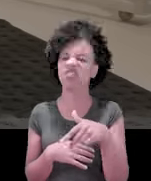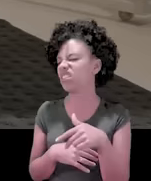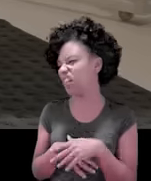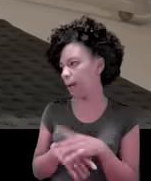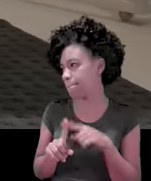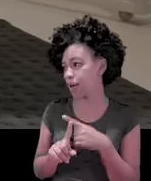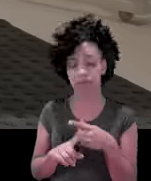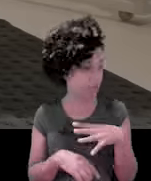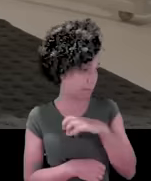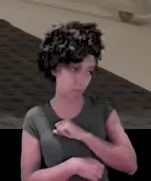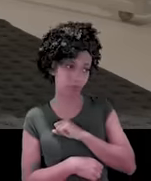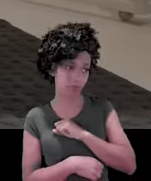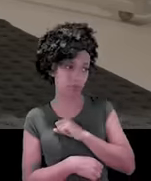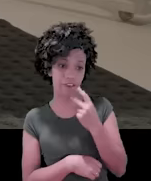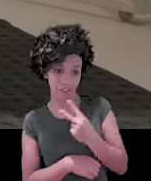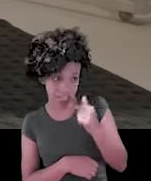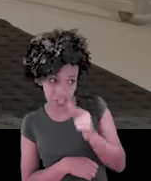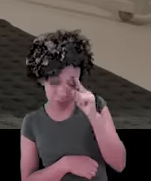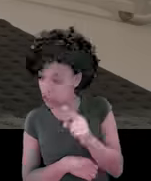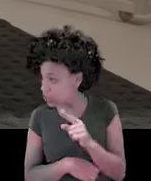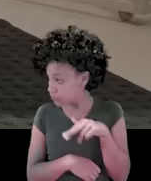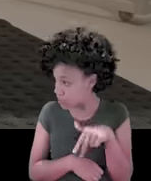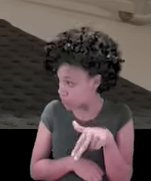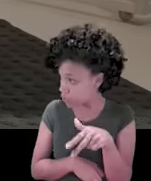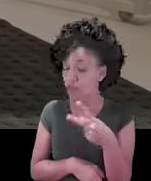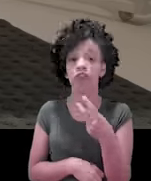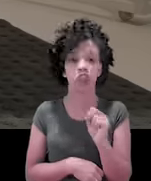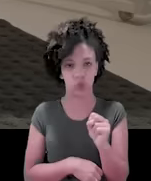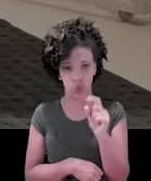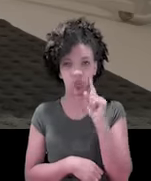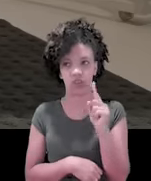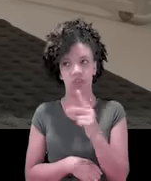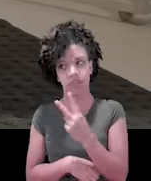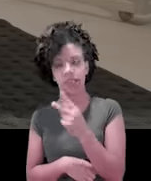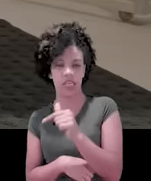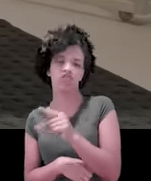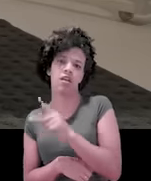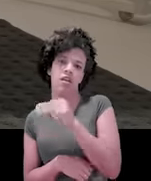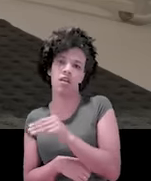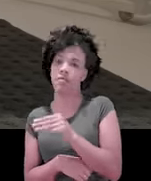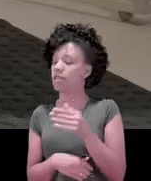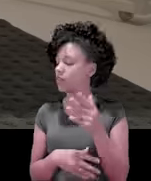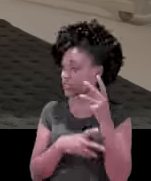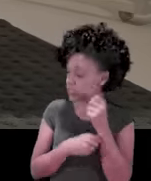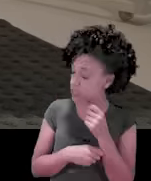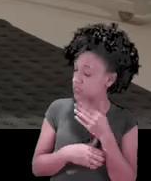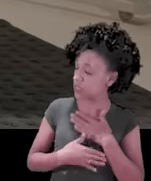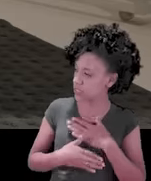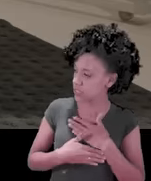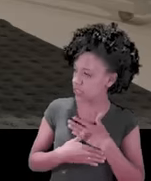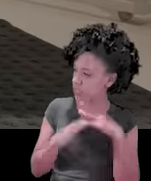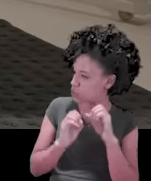almoço para mim amor ela 27 dias todos 28 28 27 km já você descansar à noite